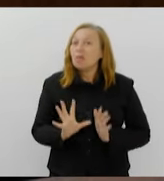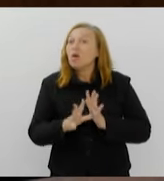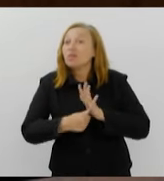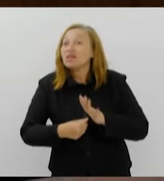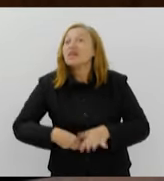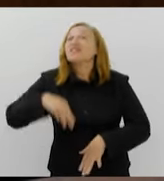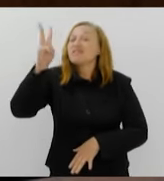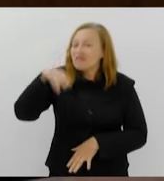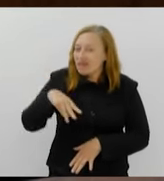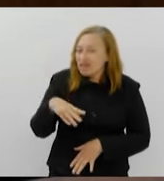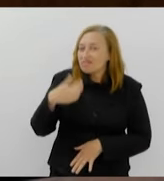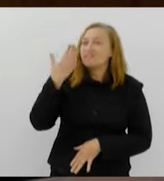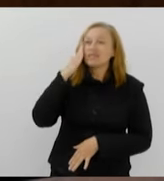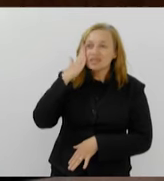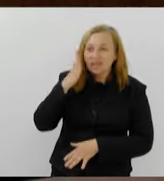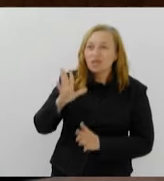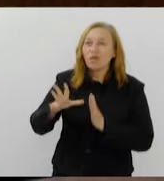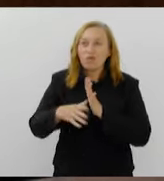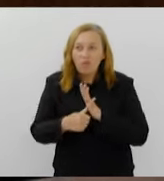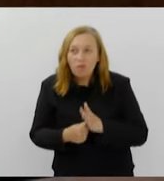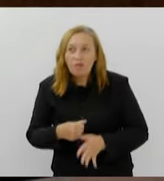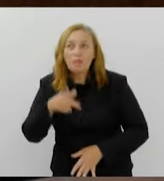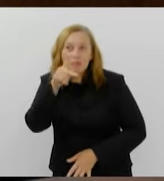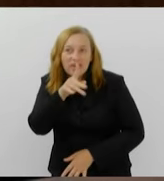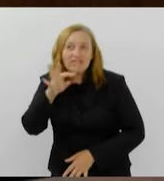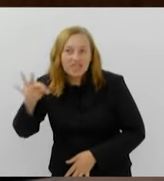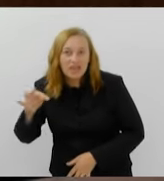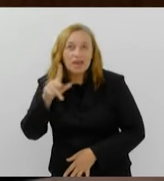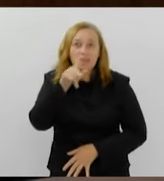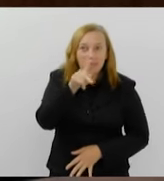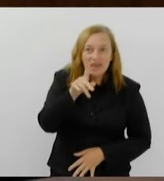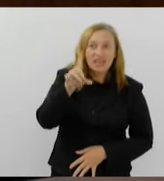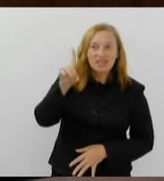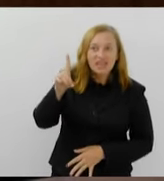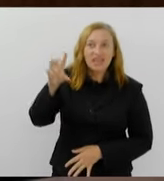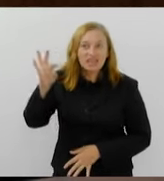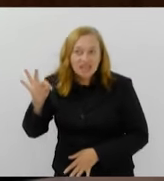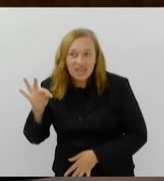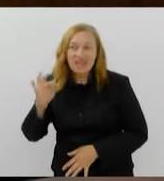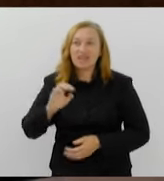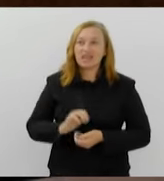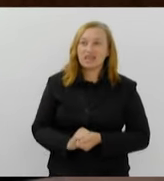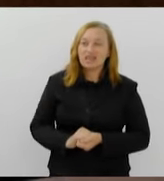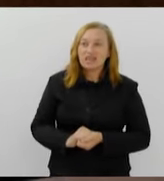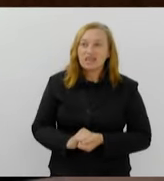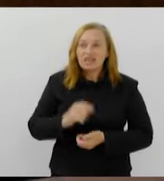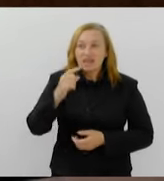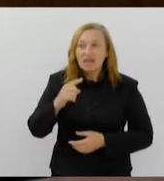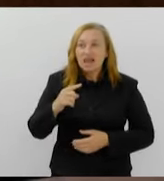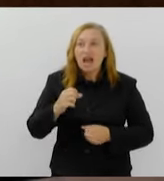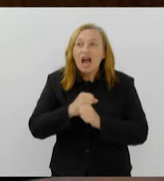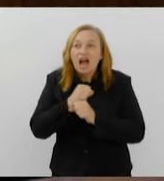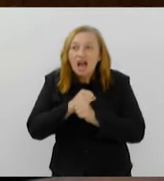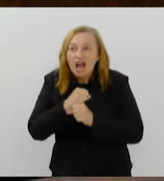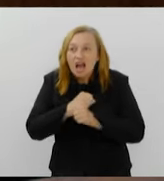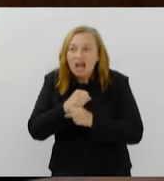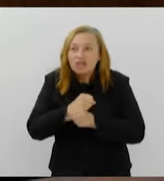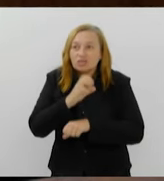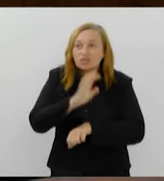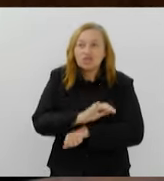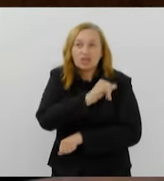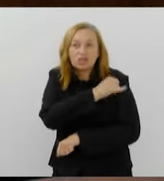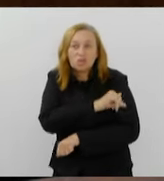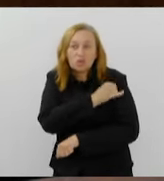entende de roubalheira é o PT é o PDT que comanda e comandou durante muito tempo o estado do